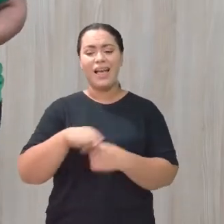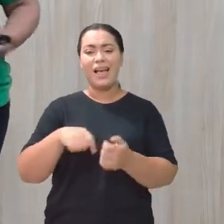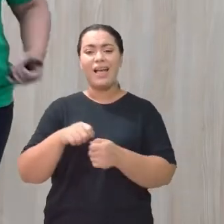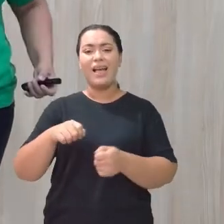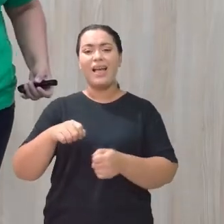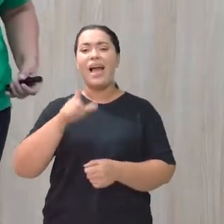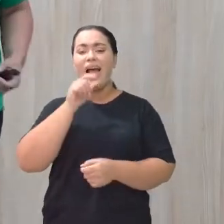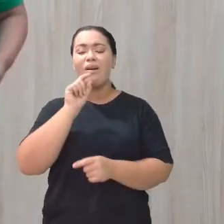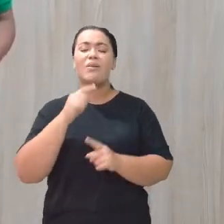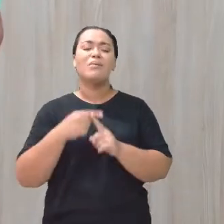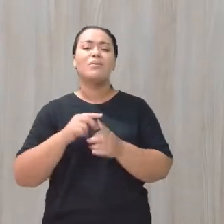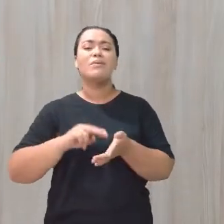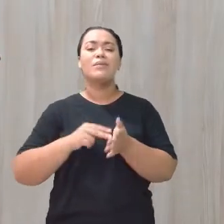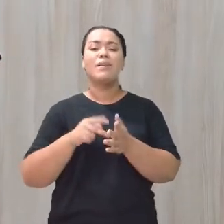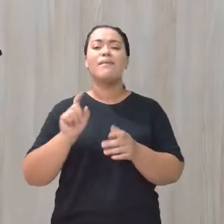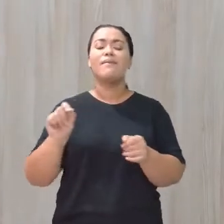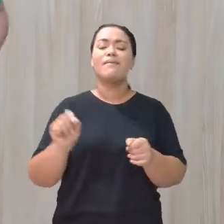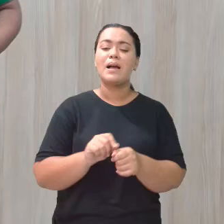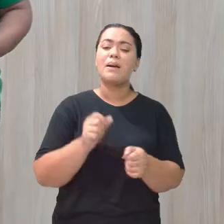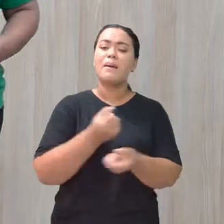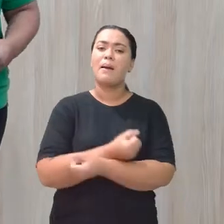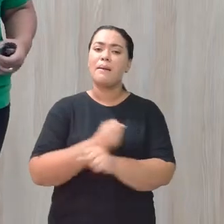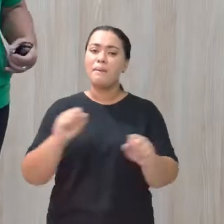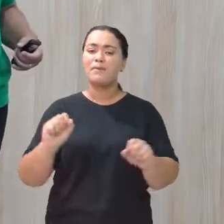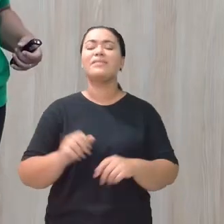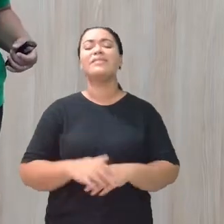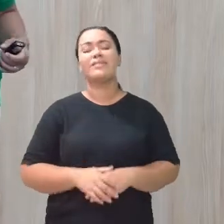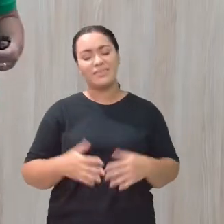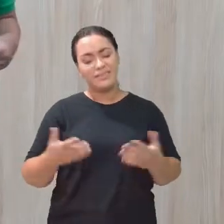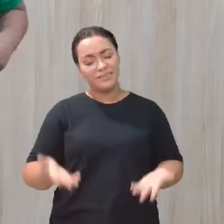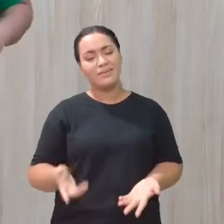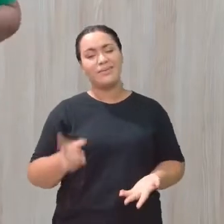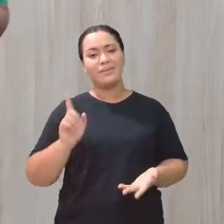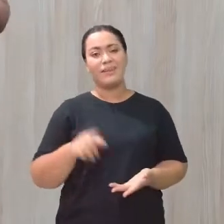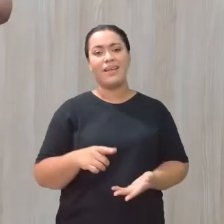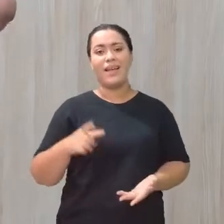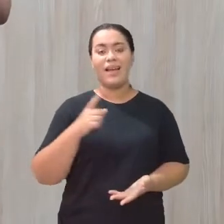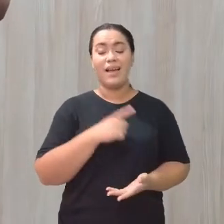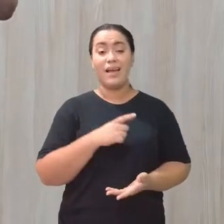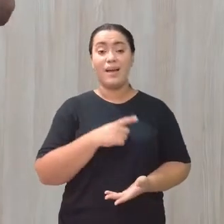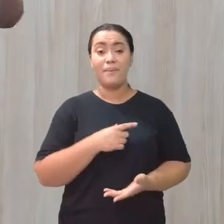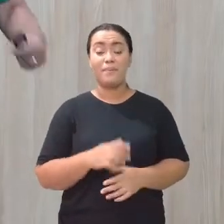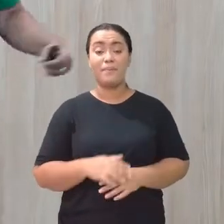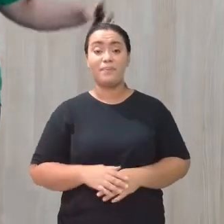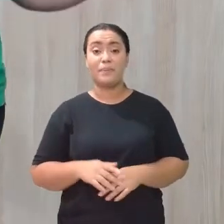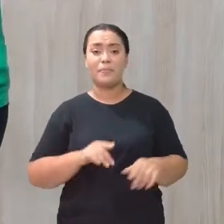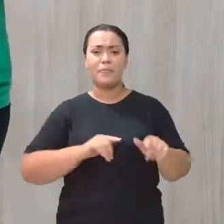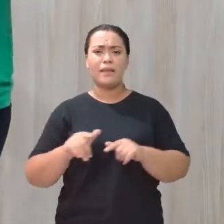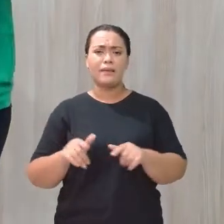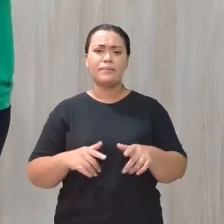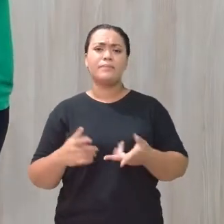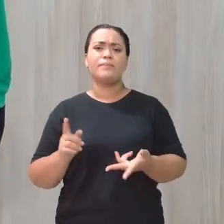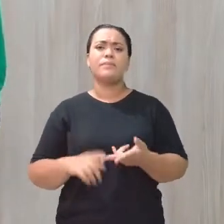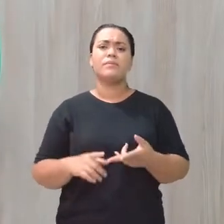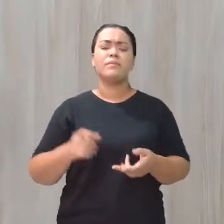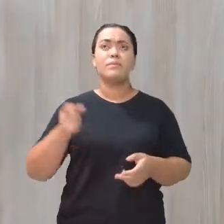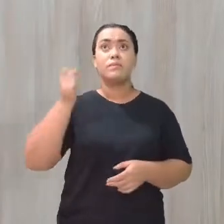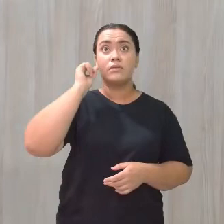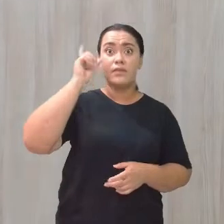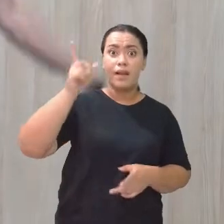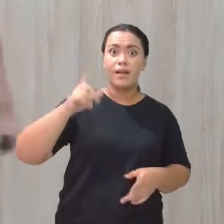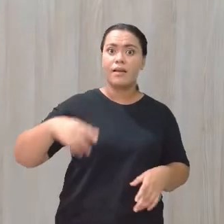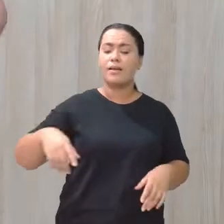d'água porque fazem o impossível ali, estão ali fazendo um trabalho e pegam uma ideia